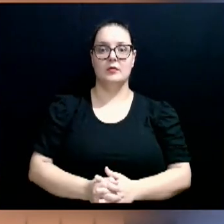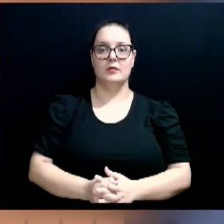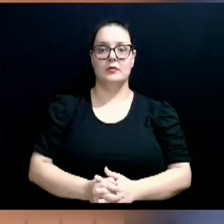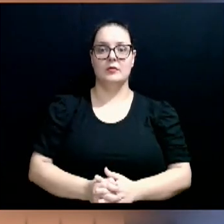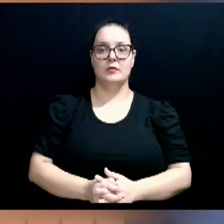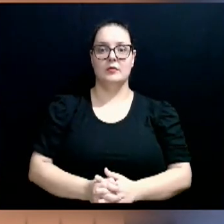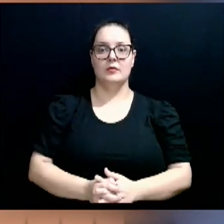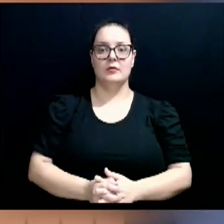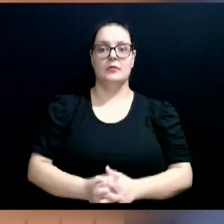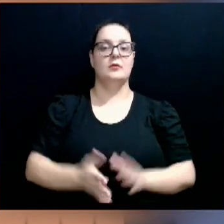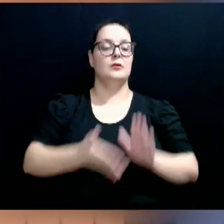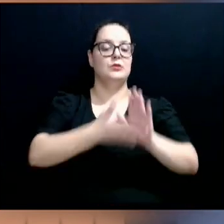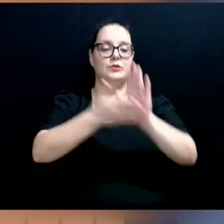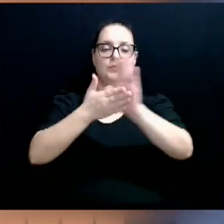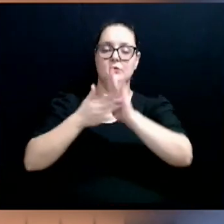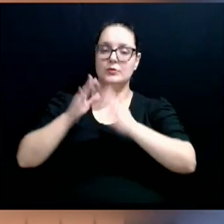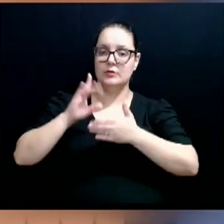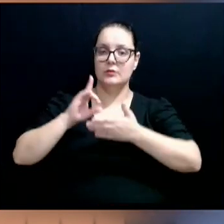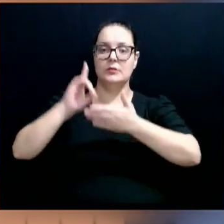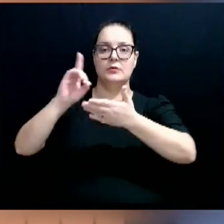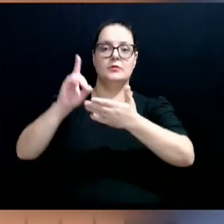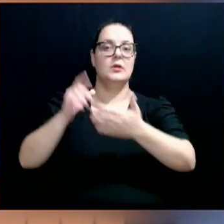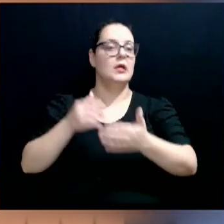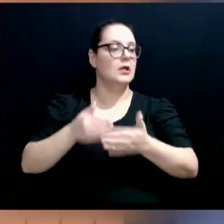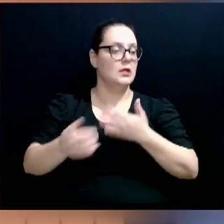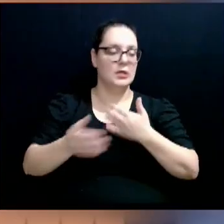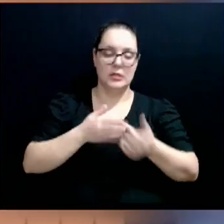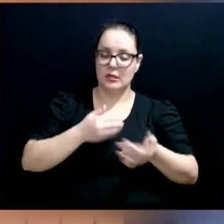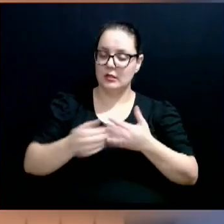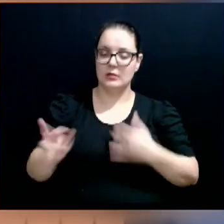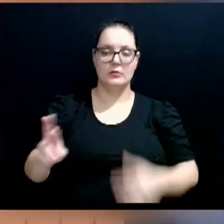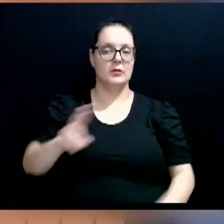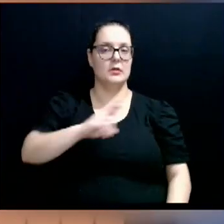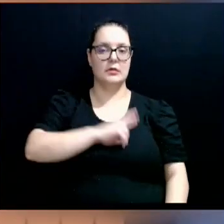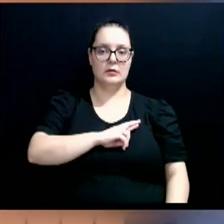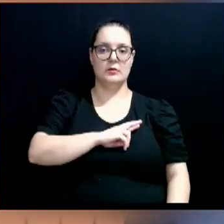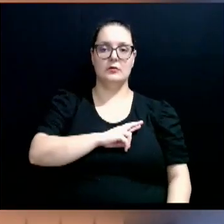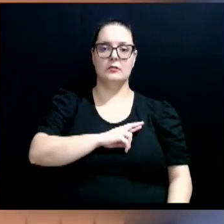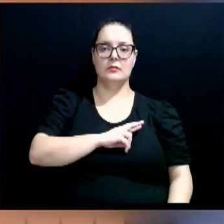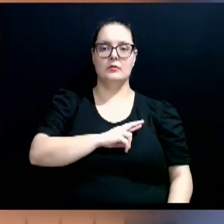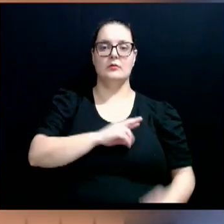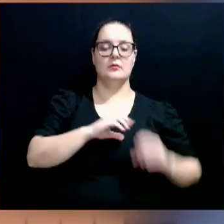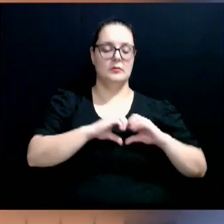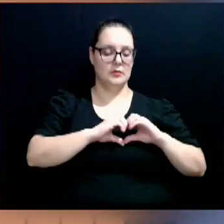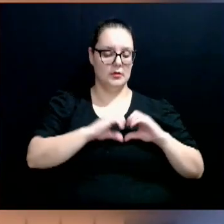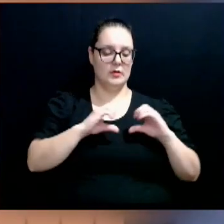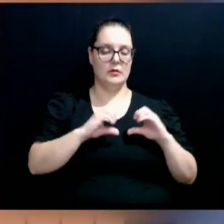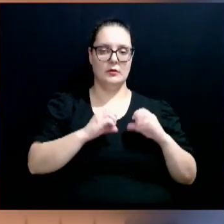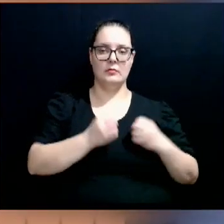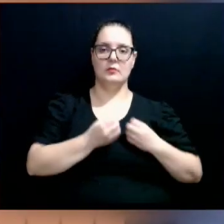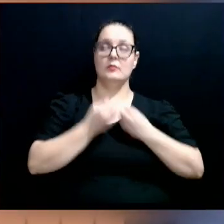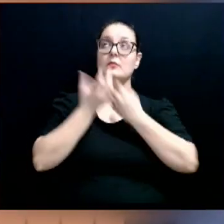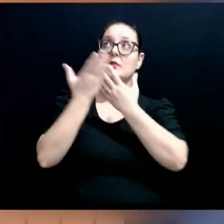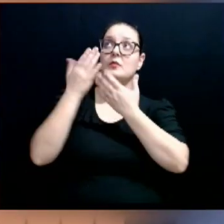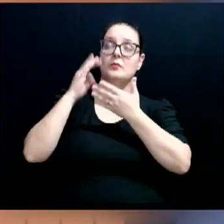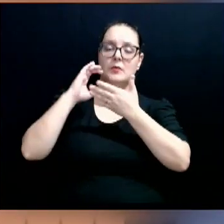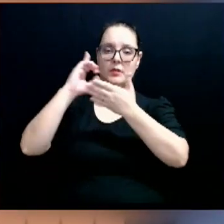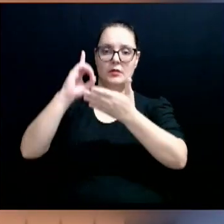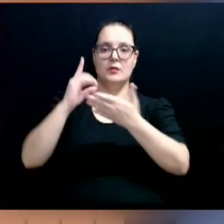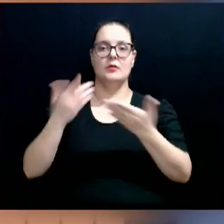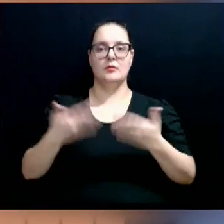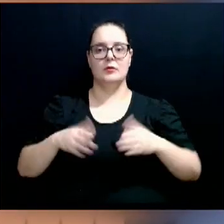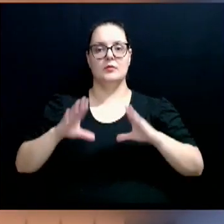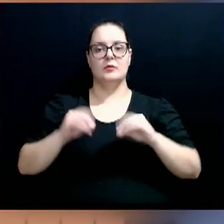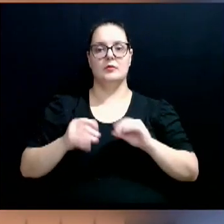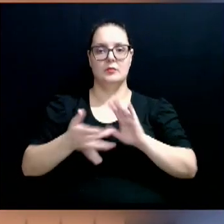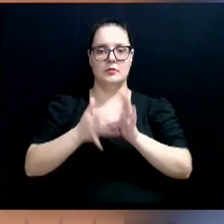louvar a Deus, independente da religião, mas abra o seu coração essa noite para Jesus falar com